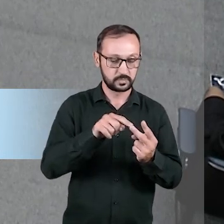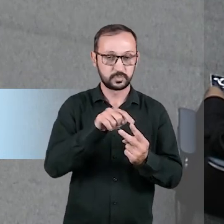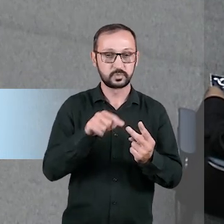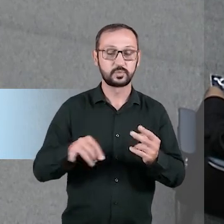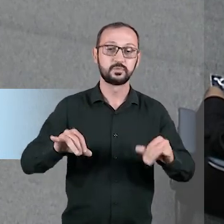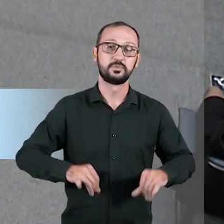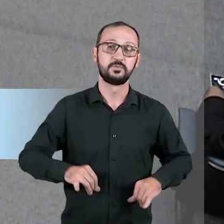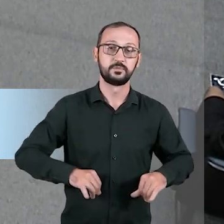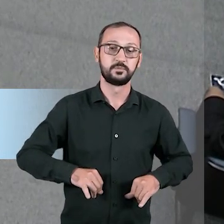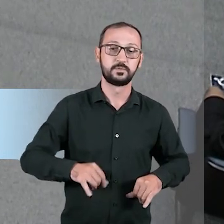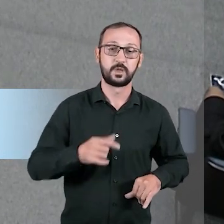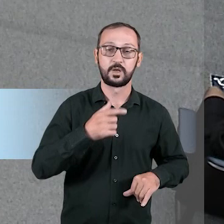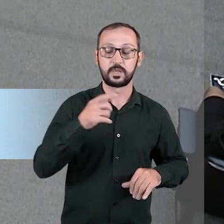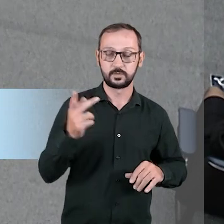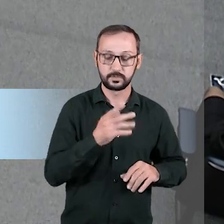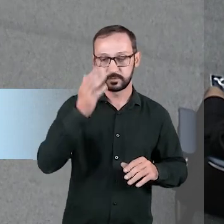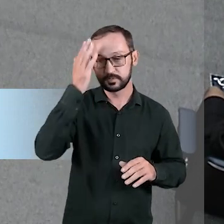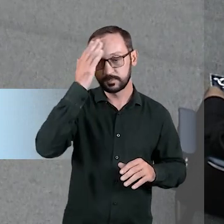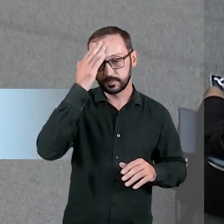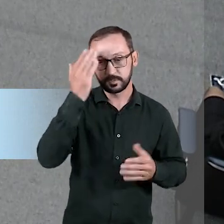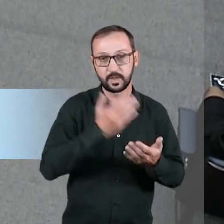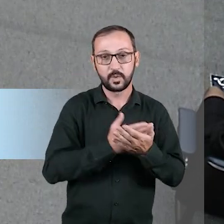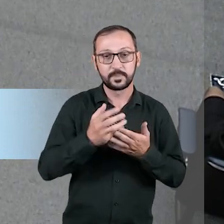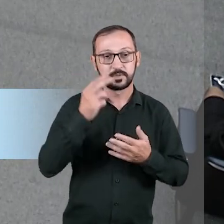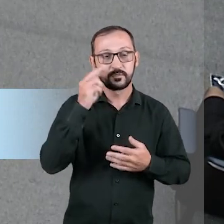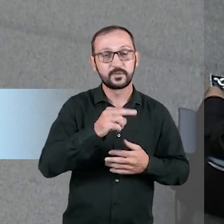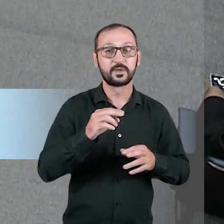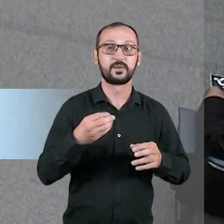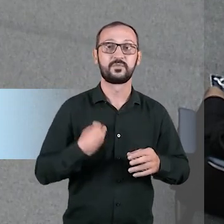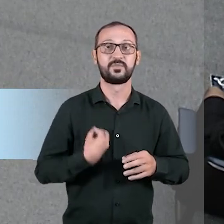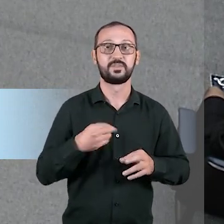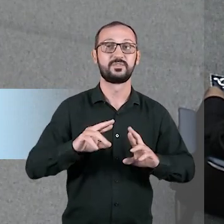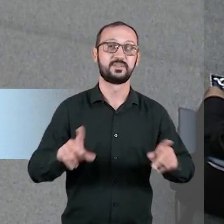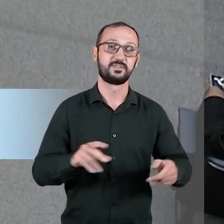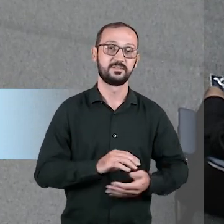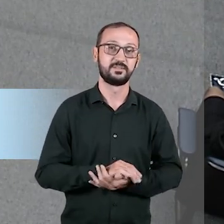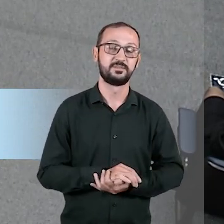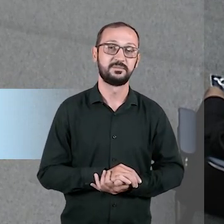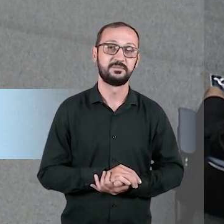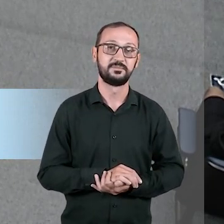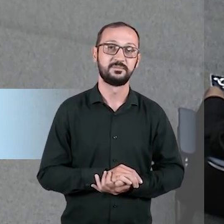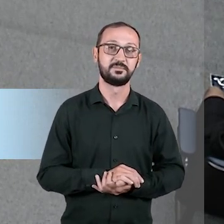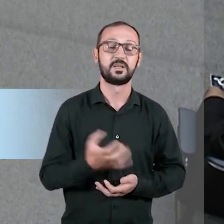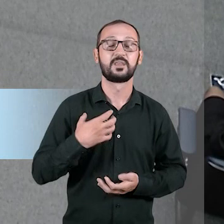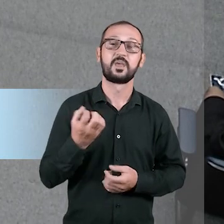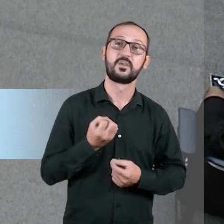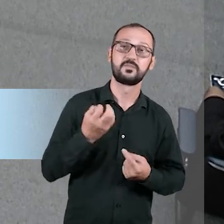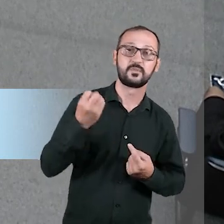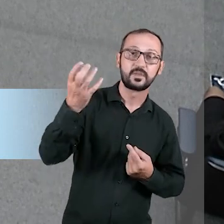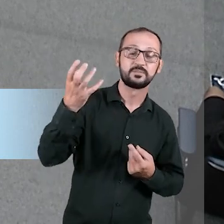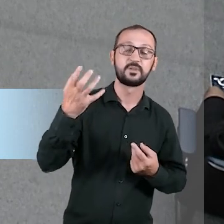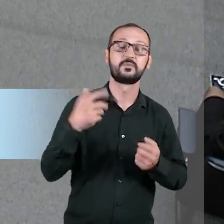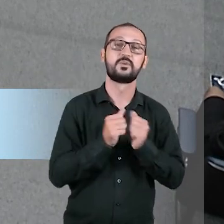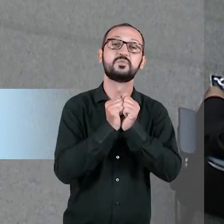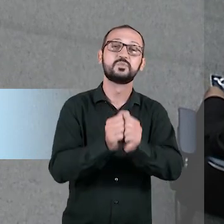dois sofrendo, e aí quando eles se descobrem, eles começam a ver a vida de uma forma diferente. Aí eles resolvem